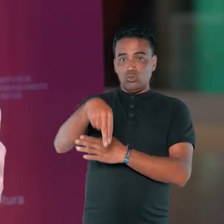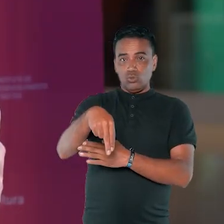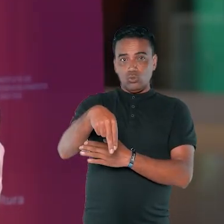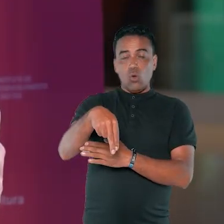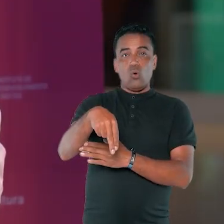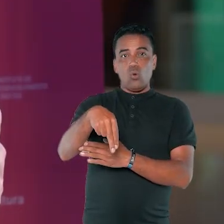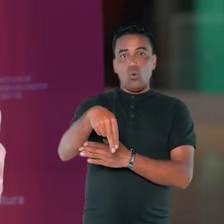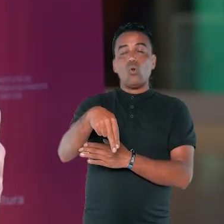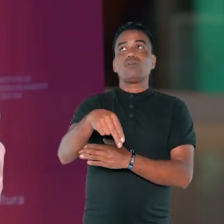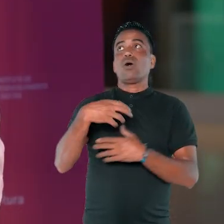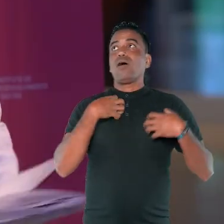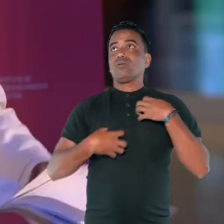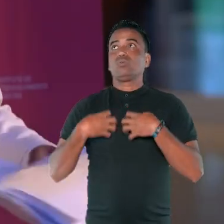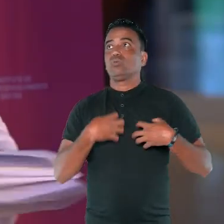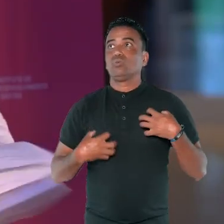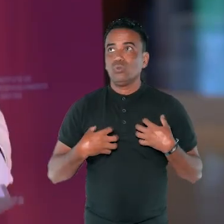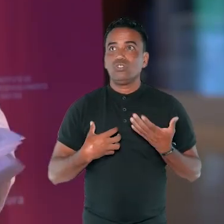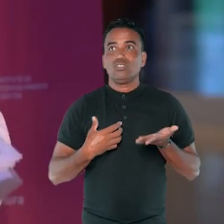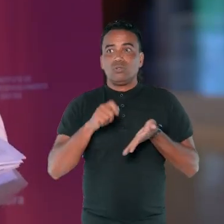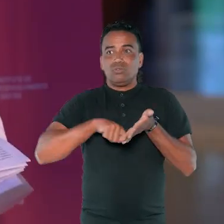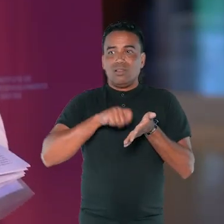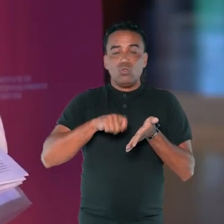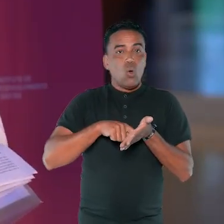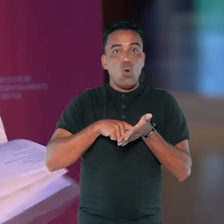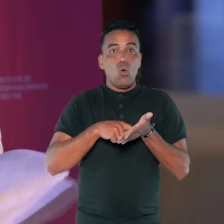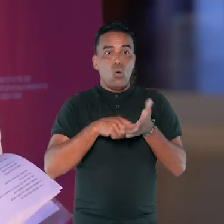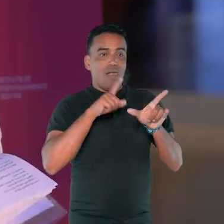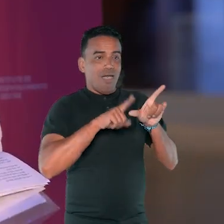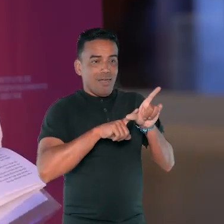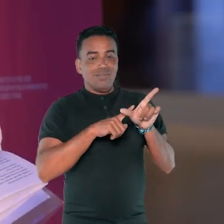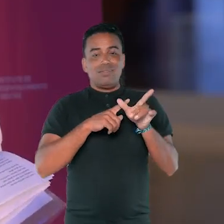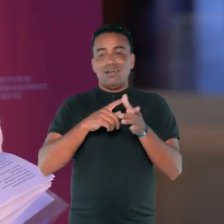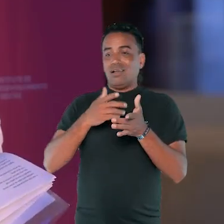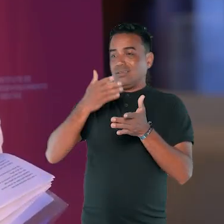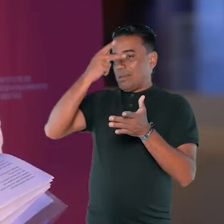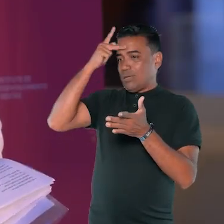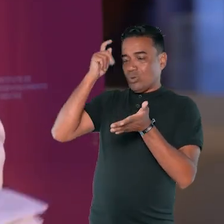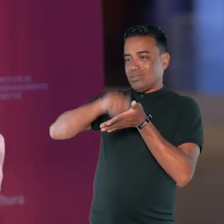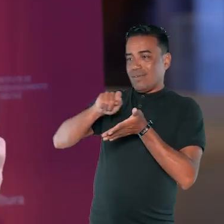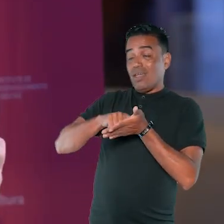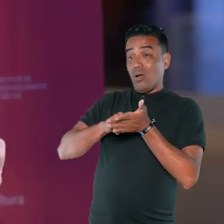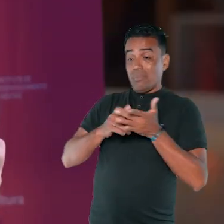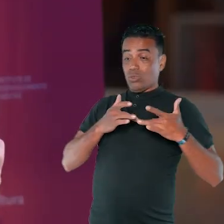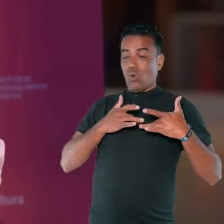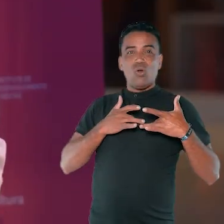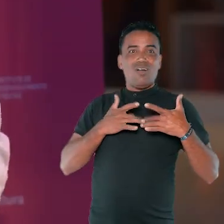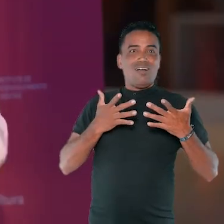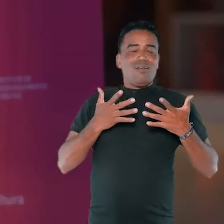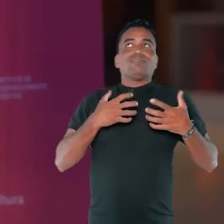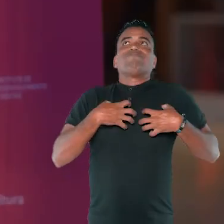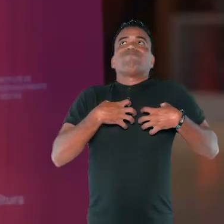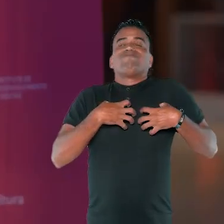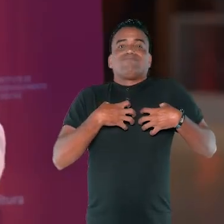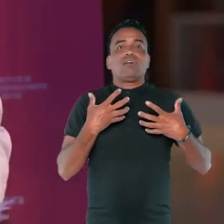do poeta e do poema, ela me tocou, ela me toca, e eu sinto que é isso, assim. Ao